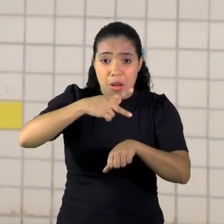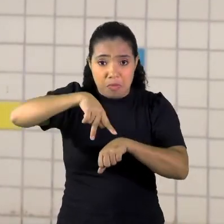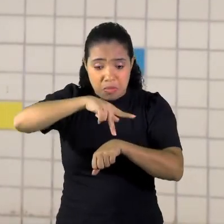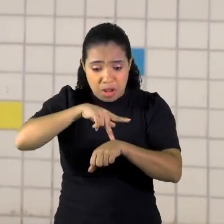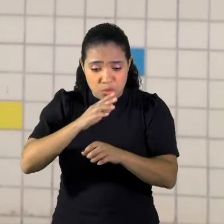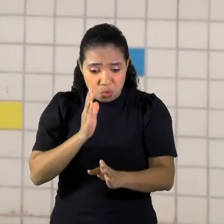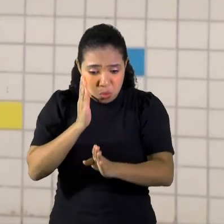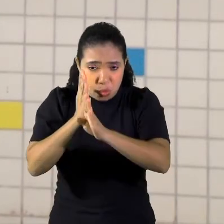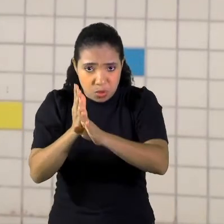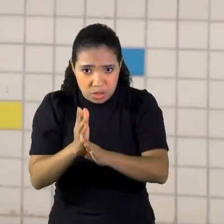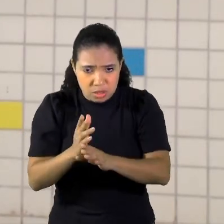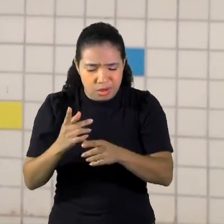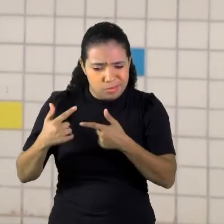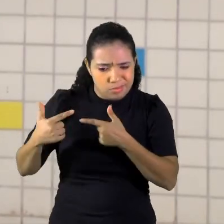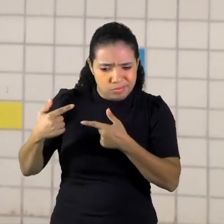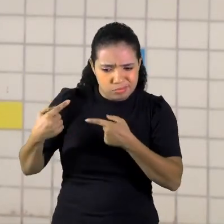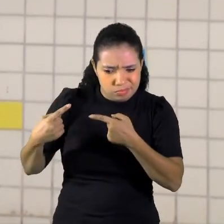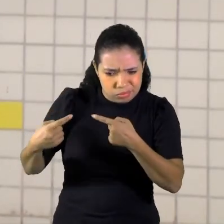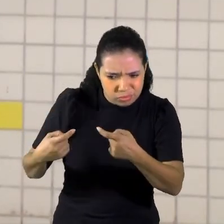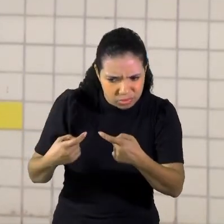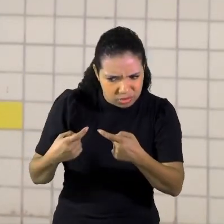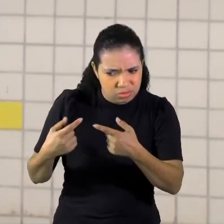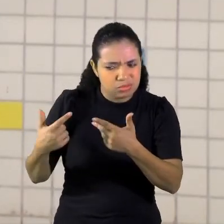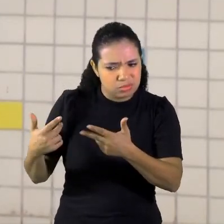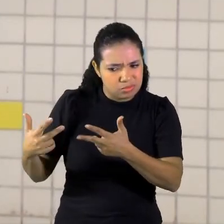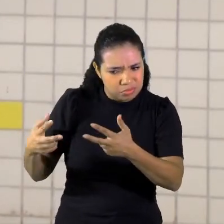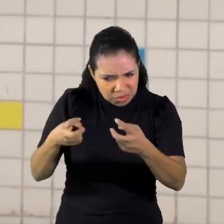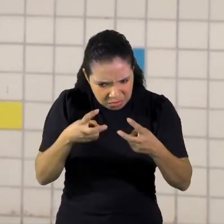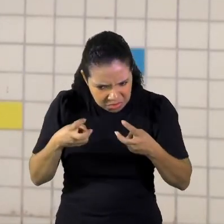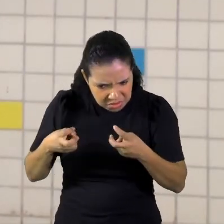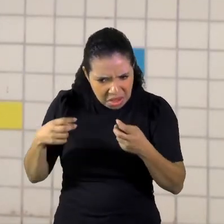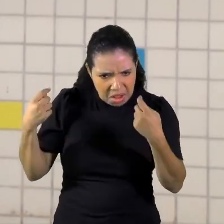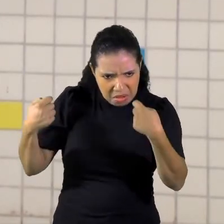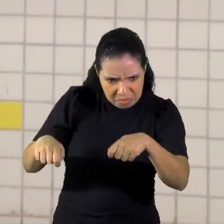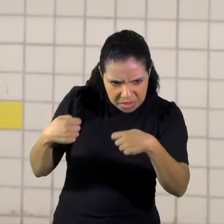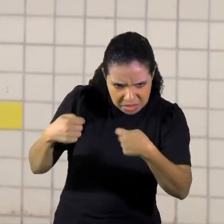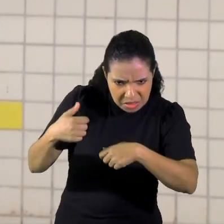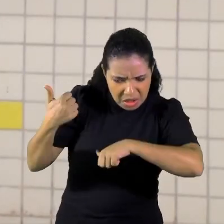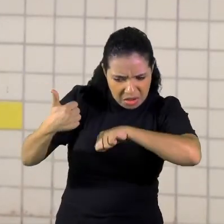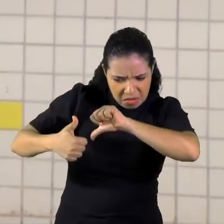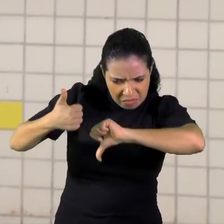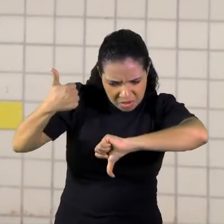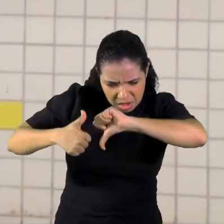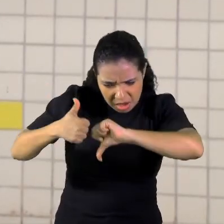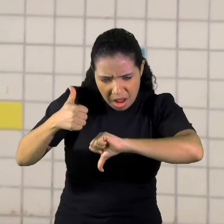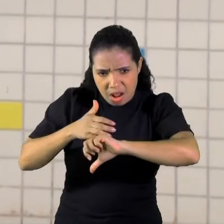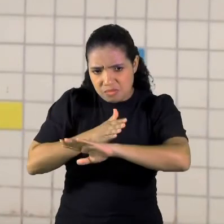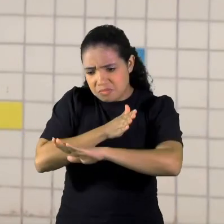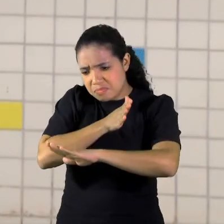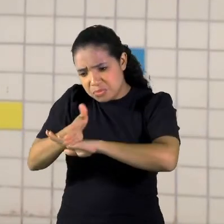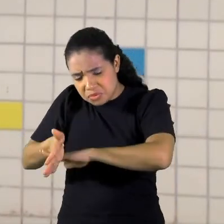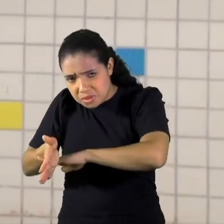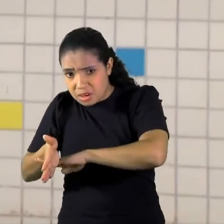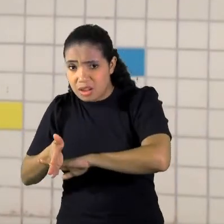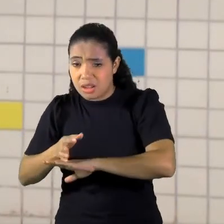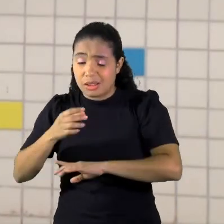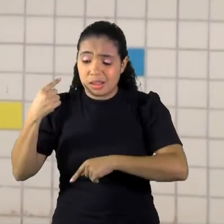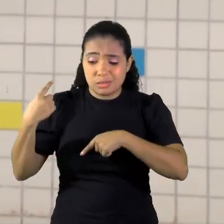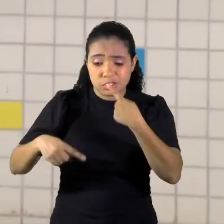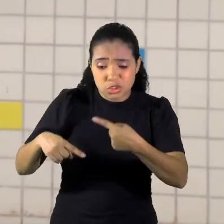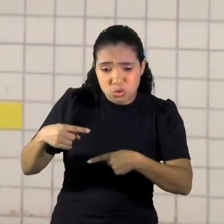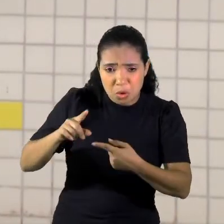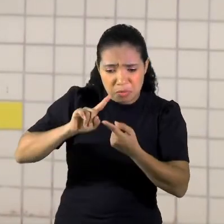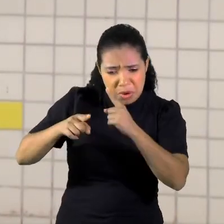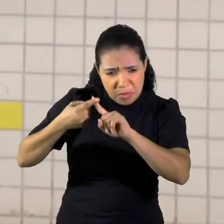identificar possíveis conflitos, avaliar se há necessidade de intervenção, discutir,